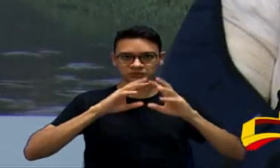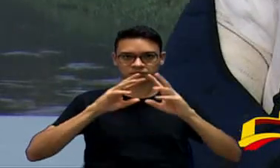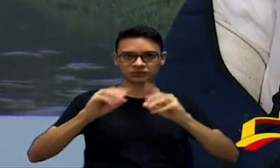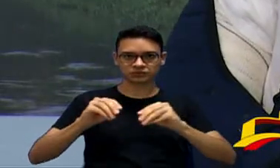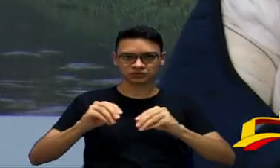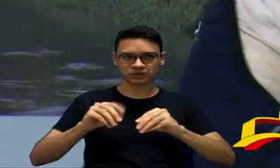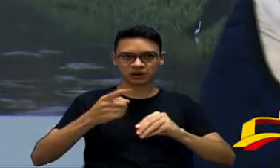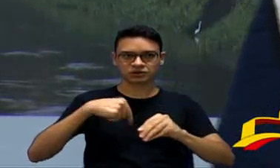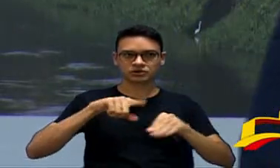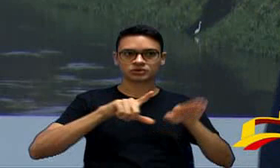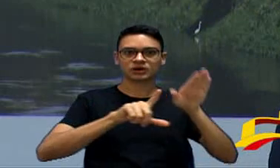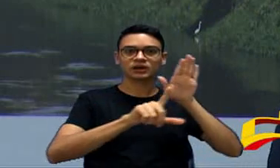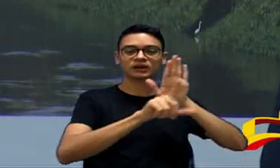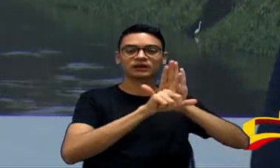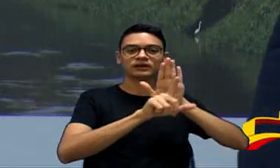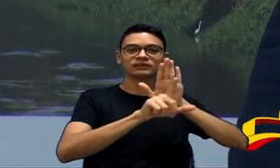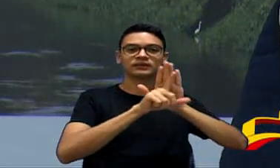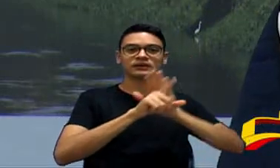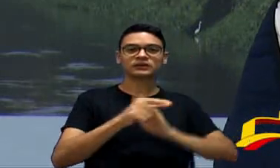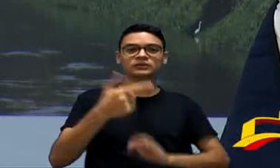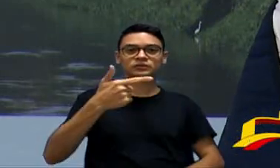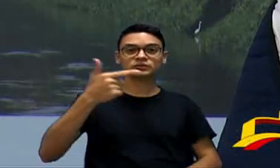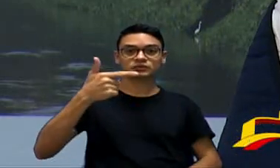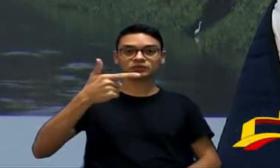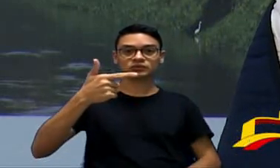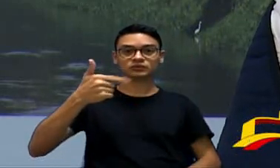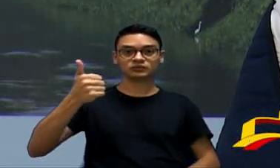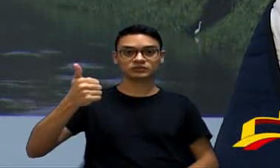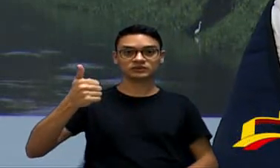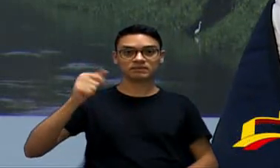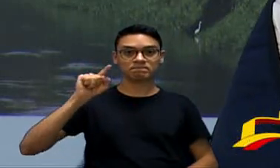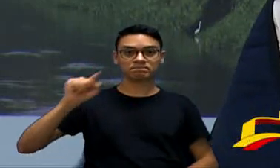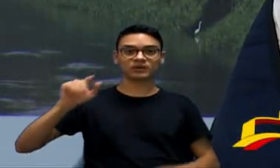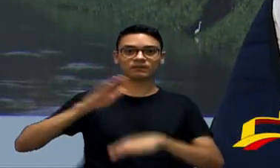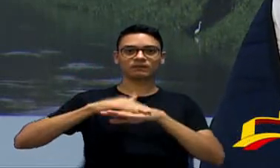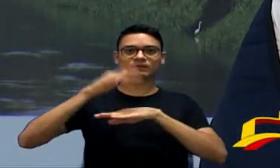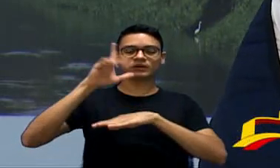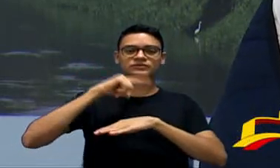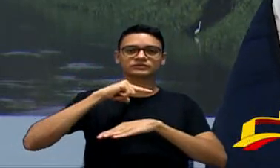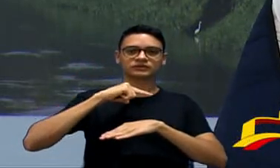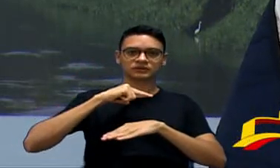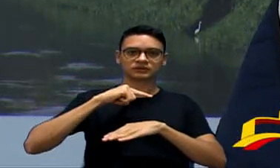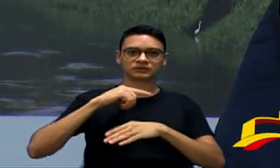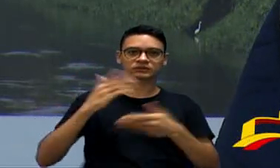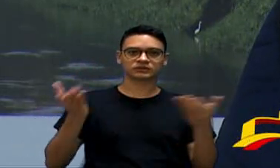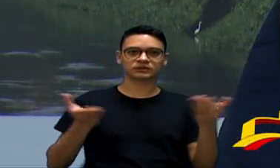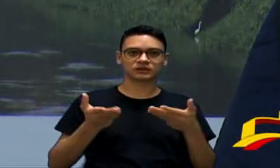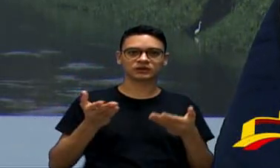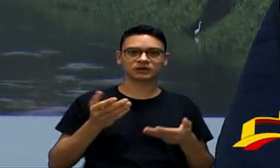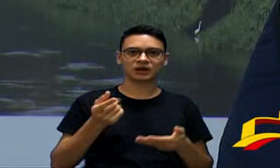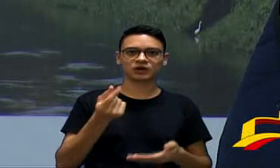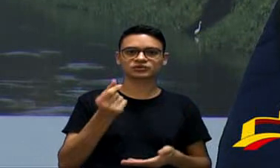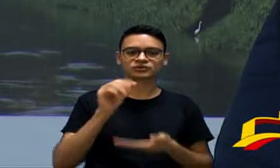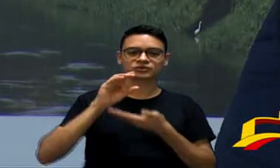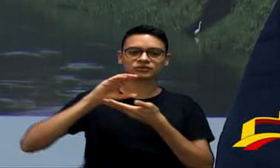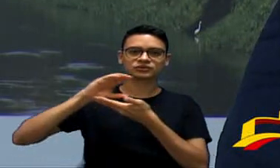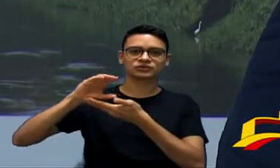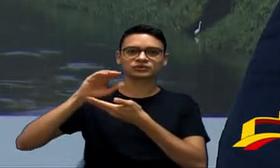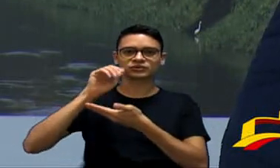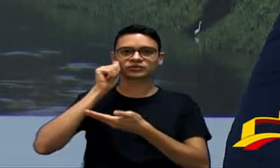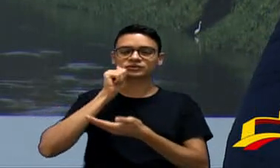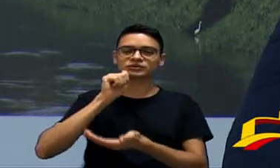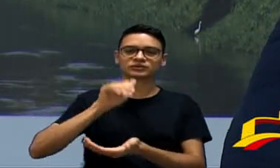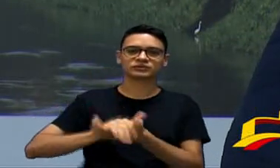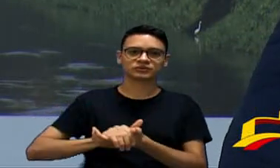gente tem 12 mil leis, mais de 12 mil leis em Sorocaba. Recentemente revogamos o salário esposa. O vereador Ítalo está